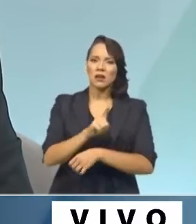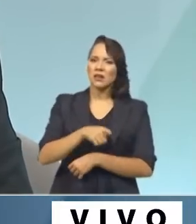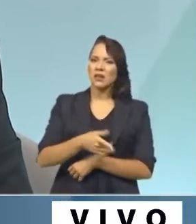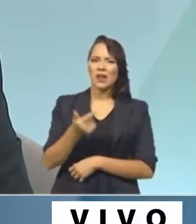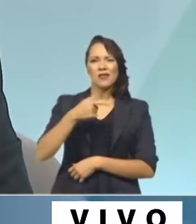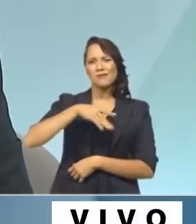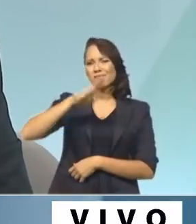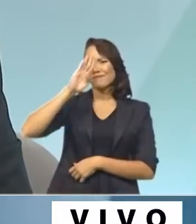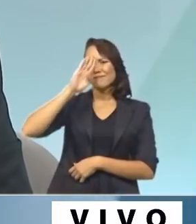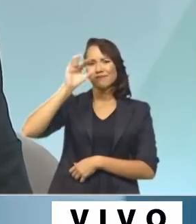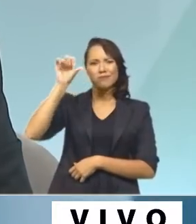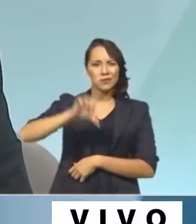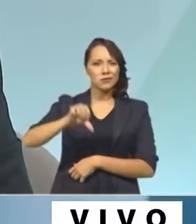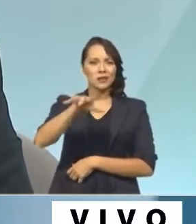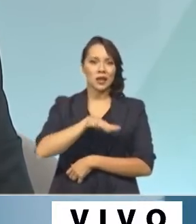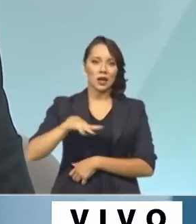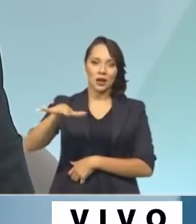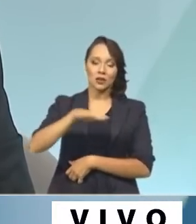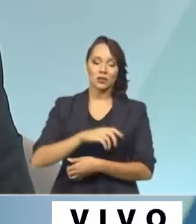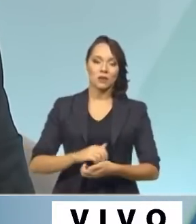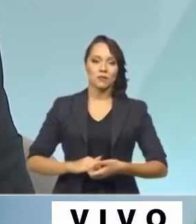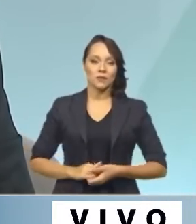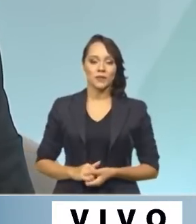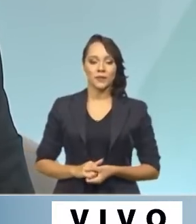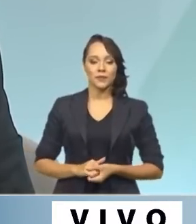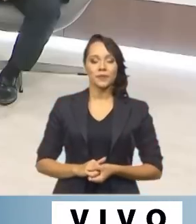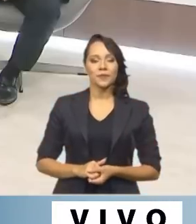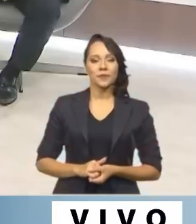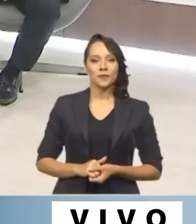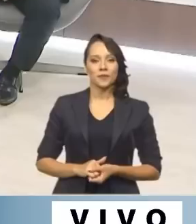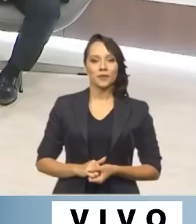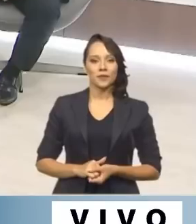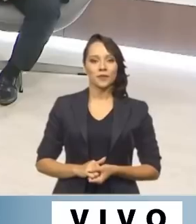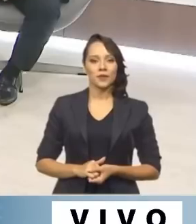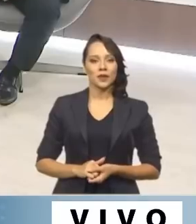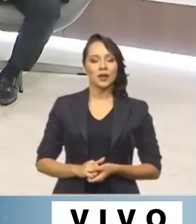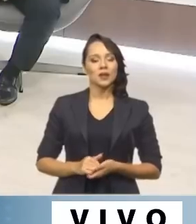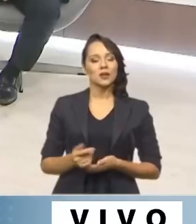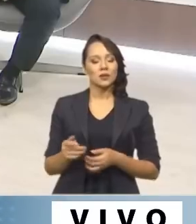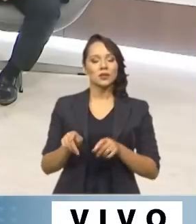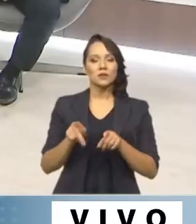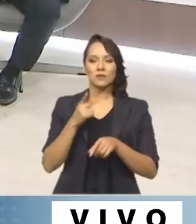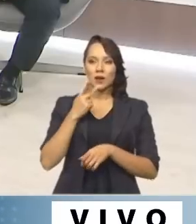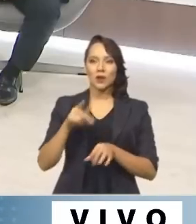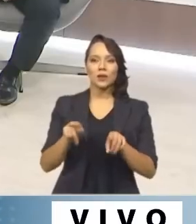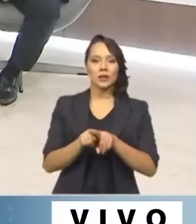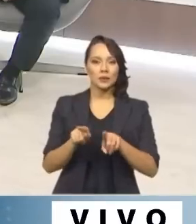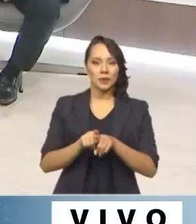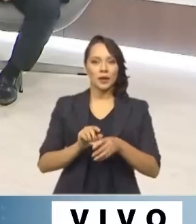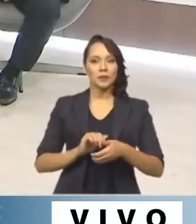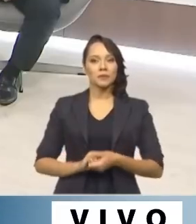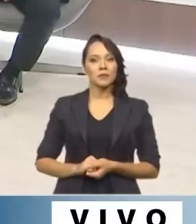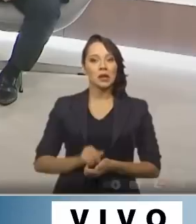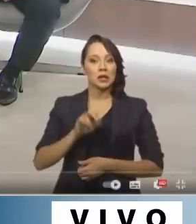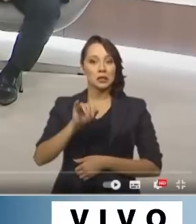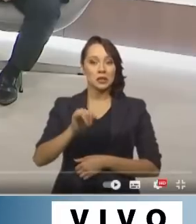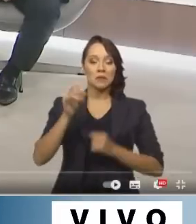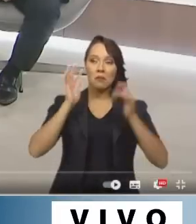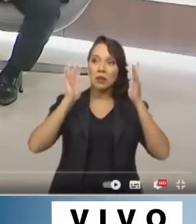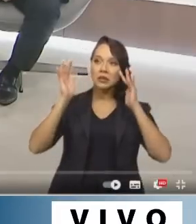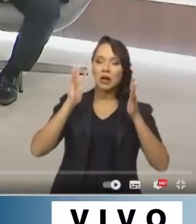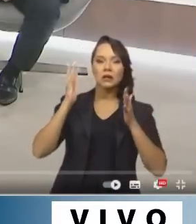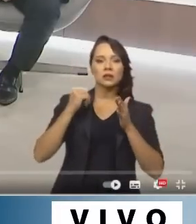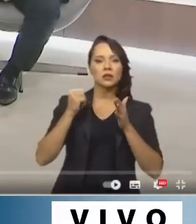mostramos aqui ontem agora que Lira esteve com bolsonaro essa semana ali no palácio do Alvorada E então bolsonaro aqui em cabeça